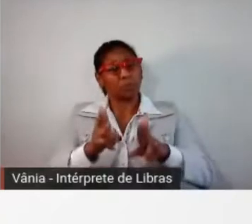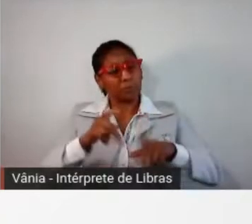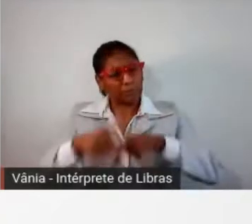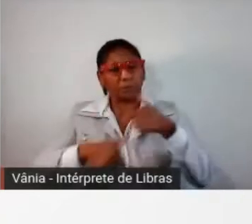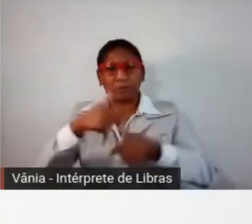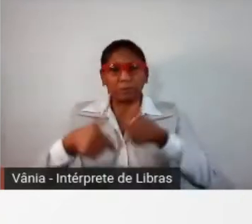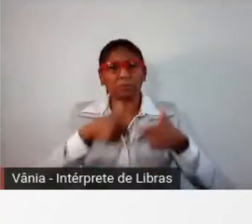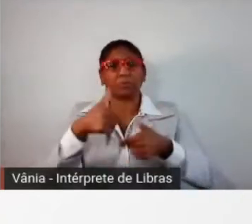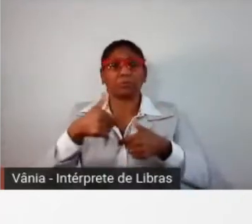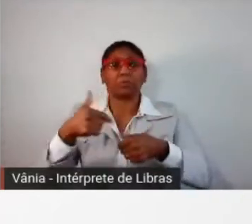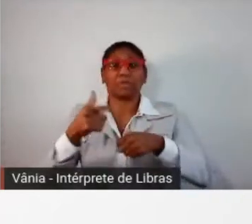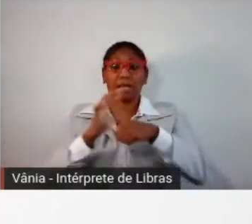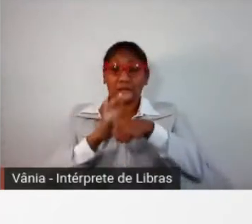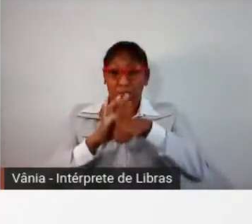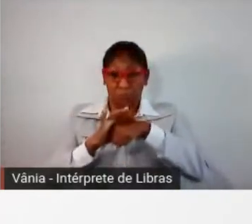doença atinja